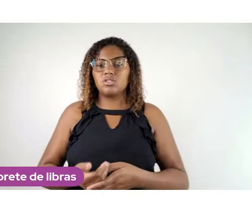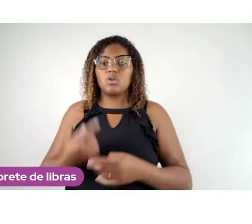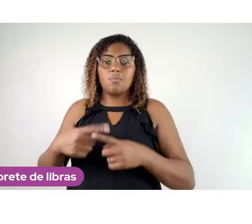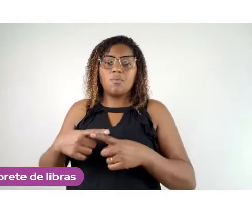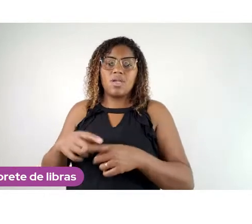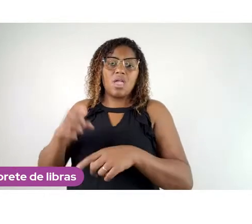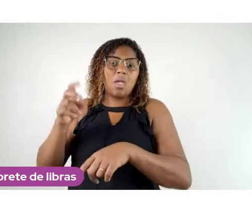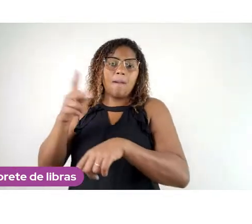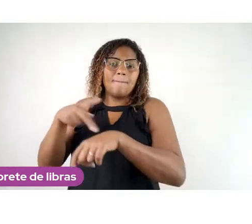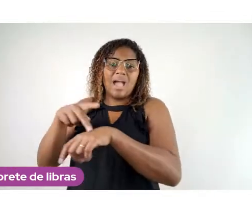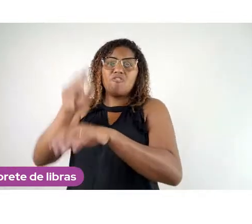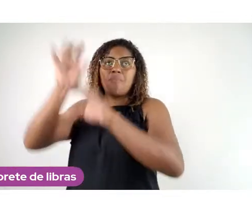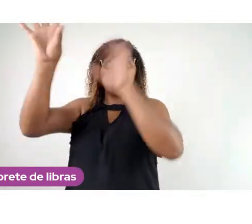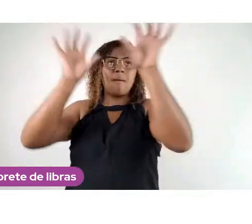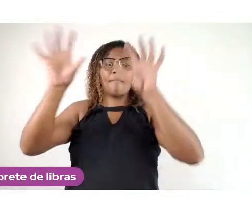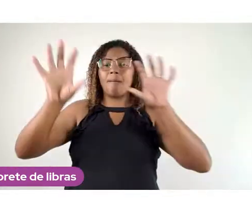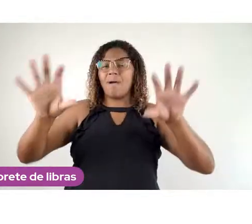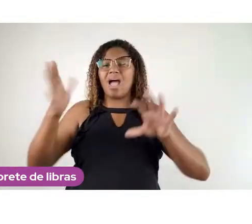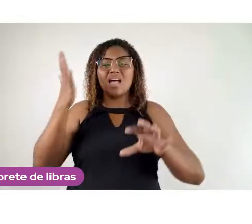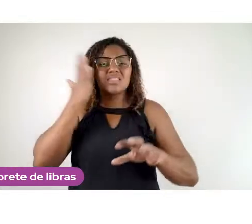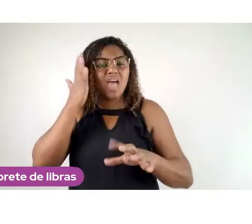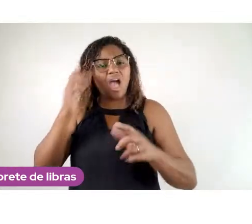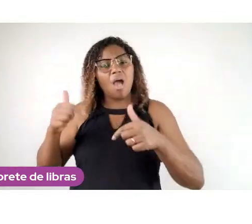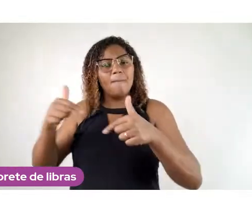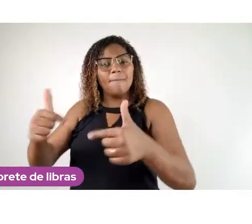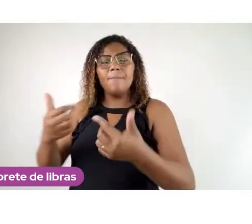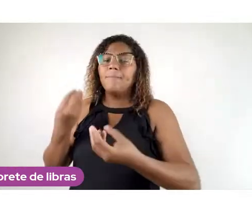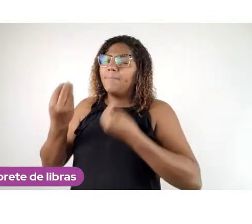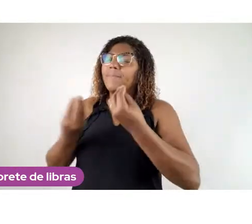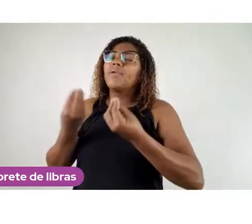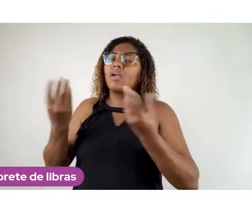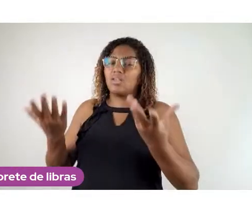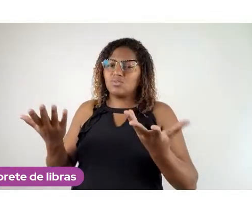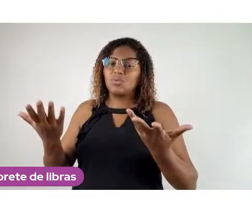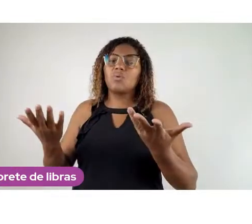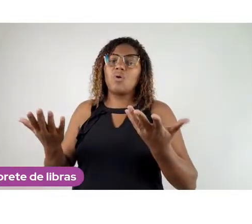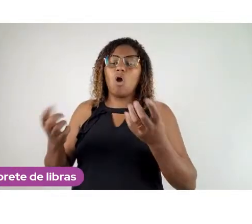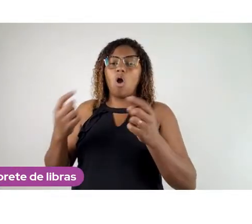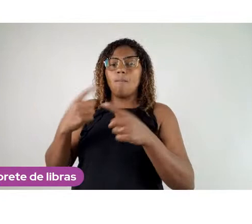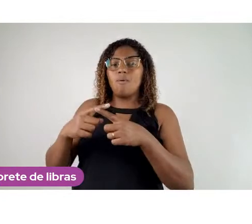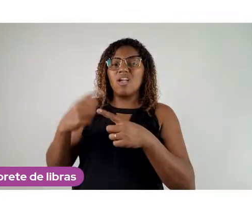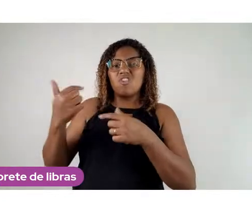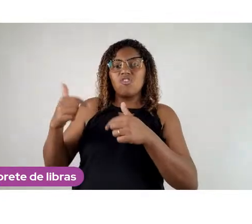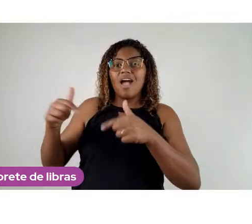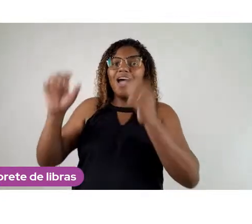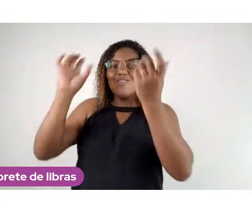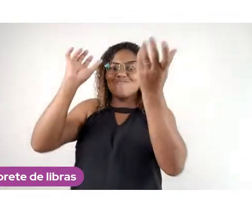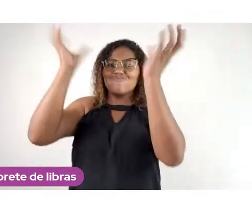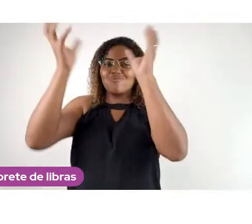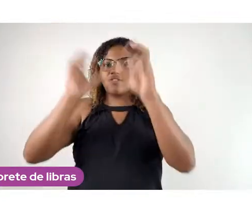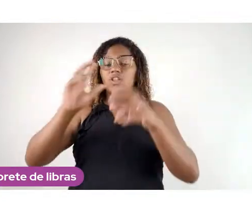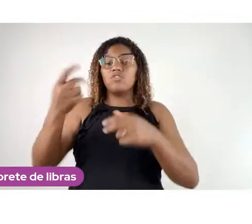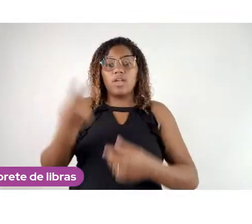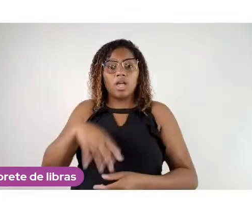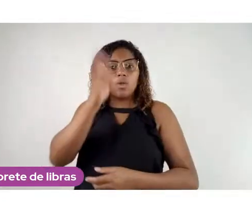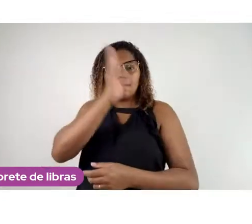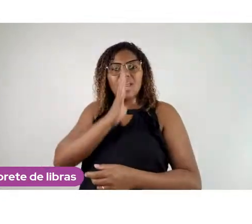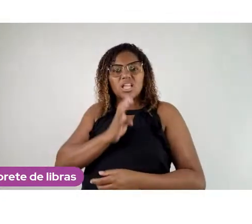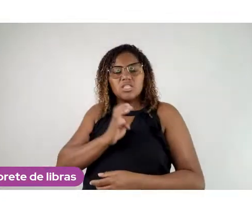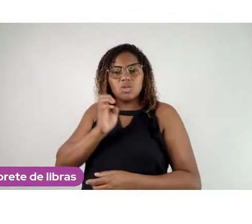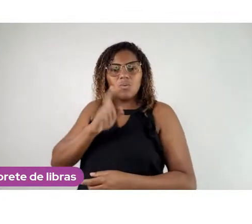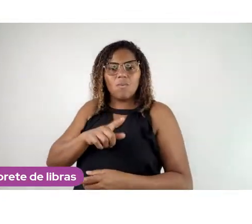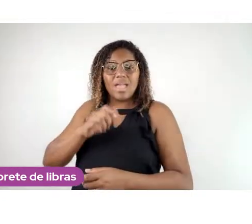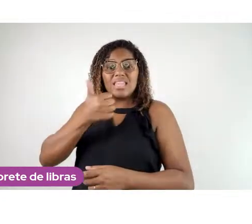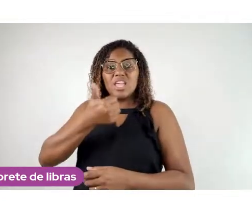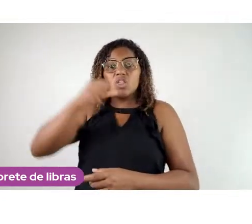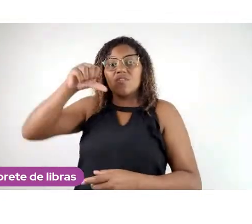que são signatários da Convenção das Nações Unidas para a Mudança do Clima, o Brasil é um dos signatários, são 195 países,